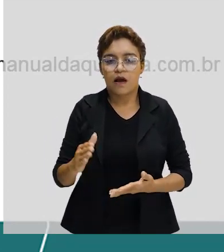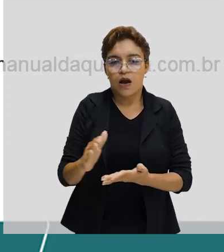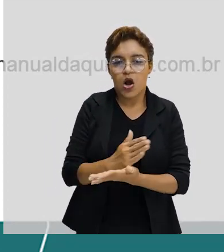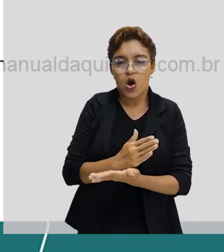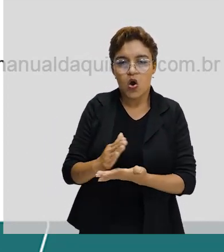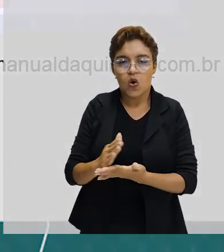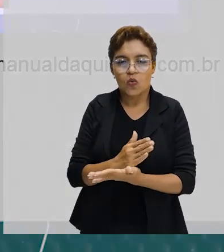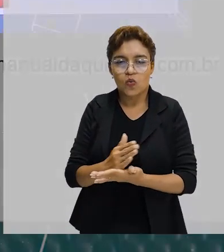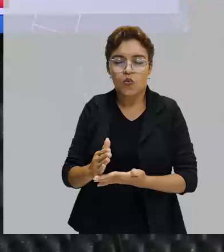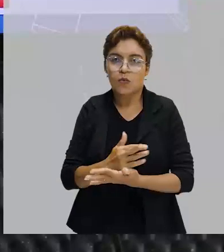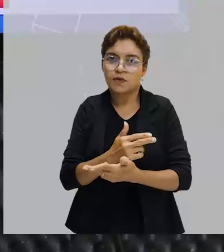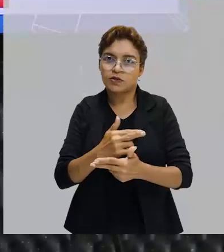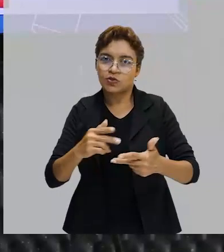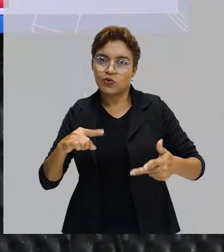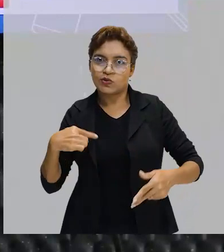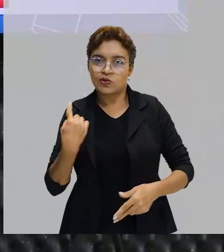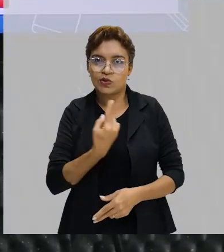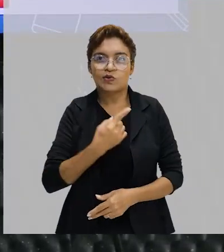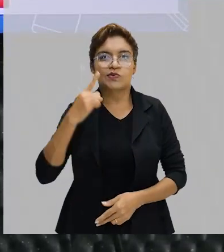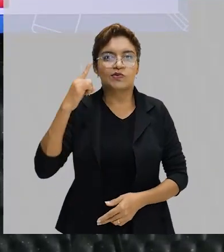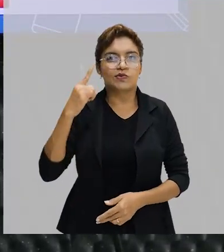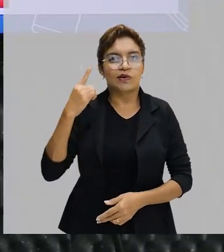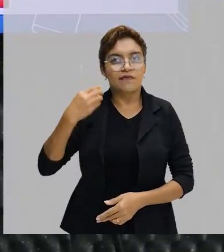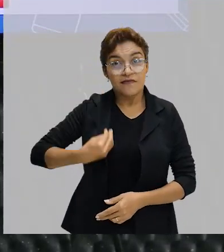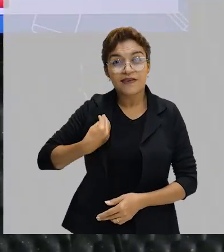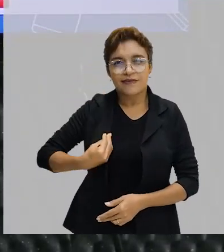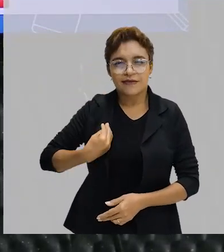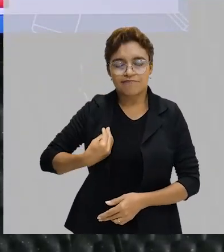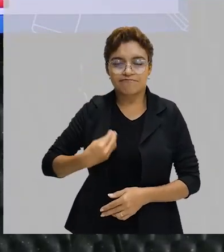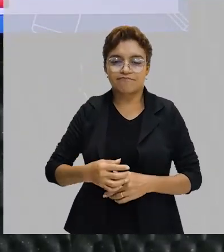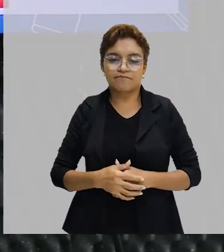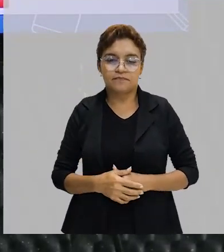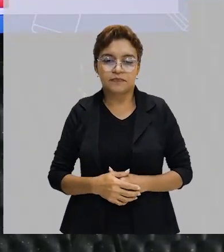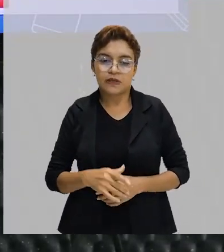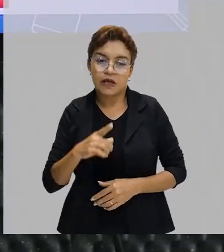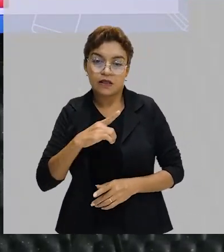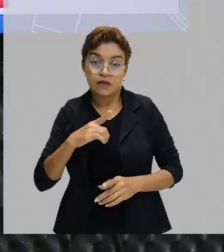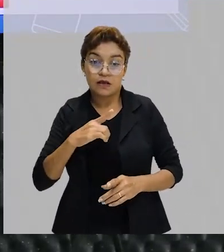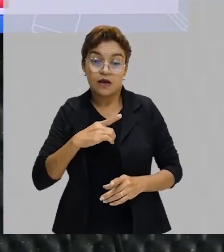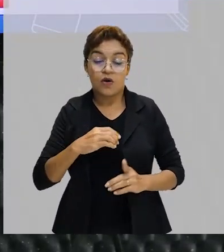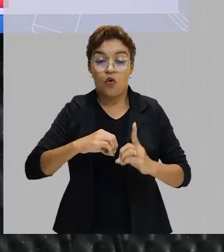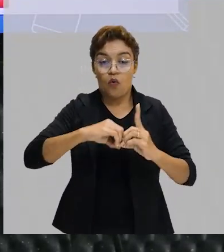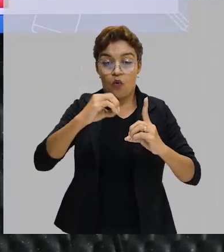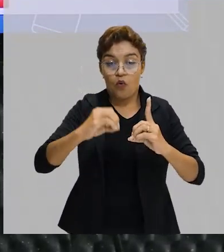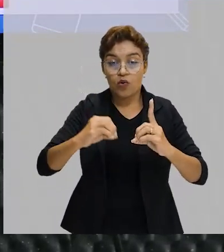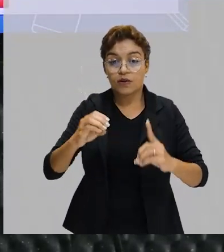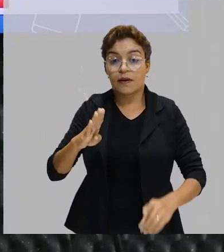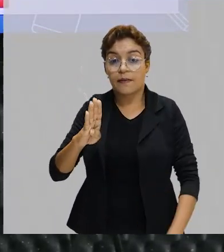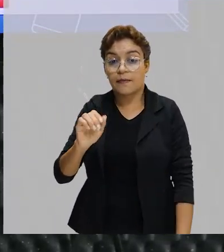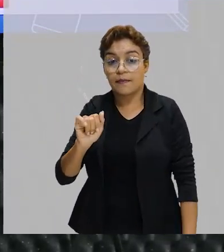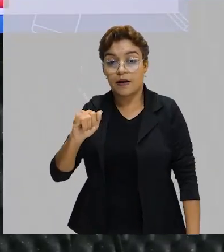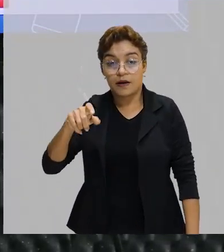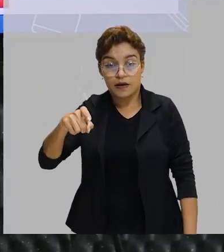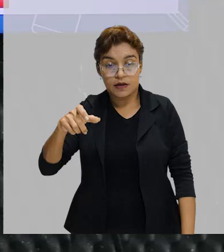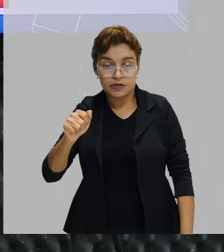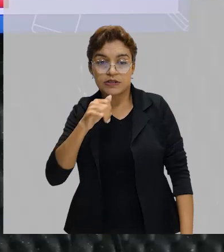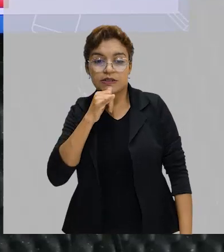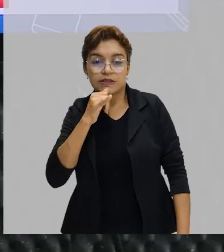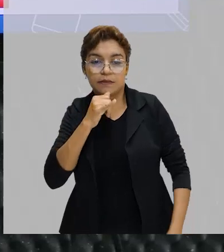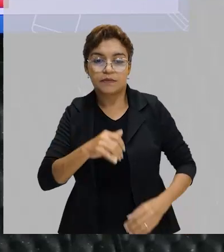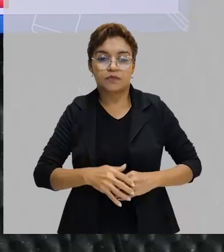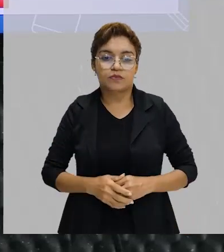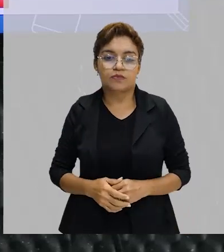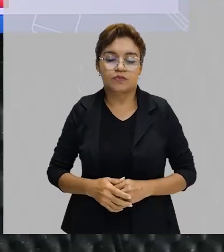no nosso dia a dia. Então nós vamos ter as ondas baixas, certo? São as ondas, por exemplo,